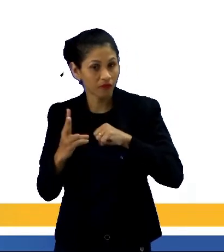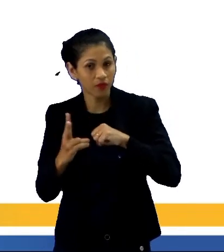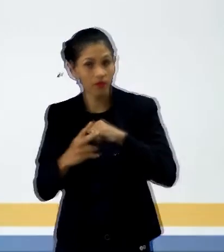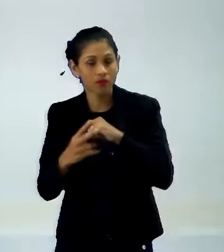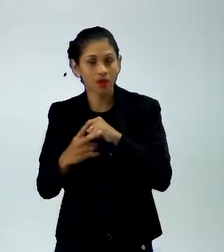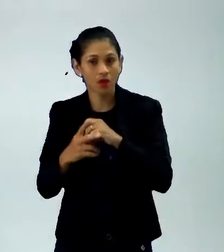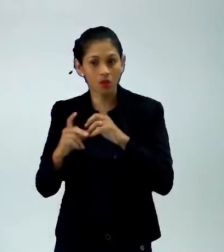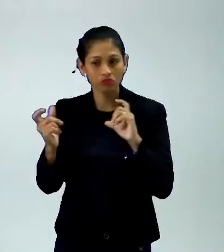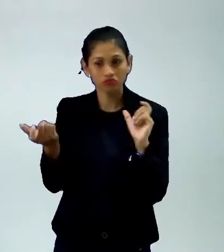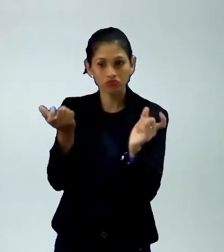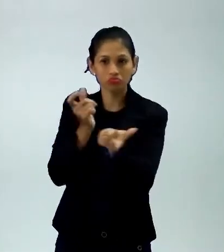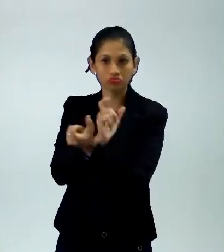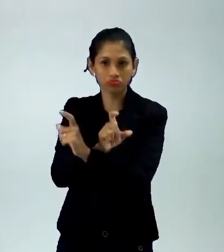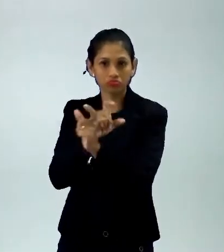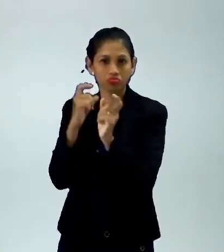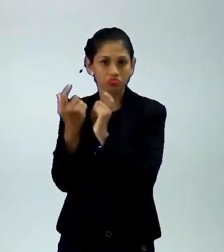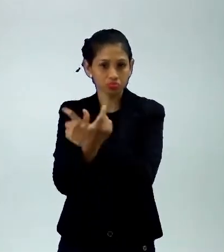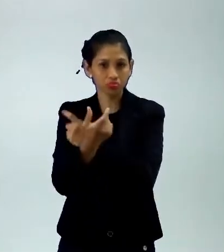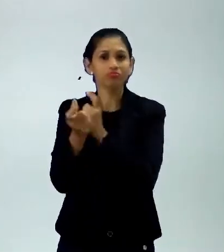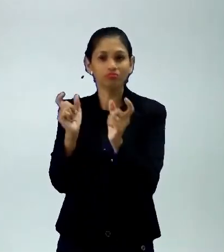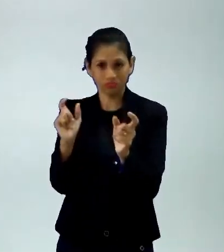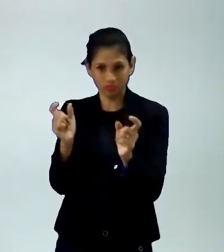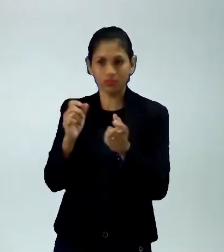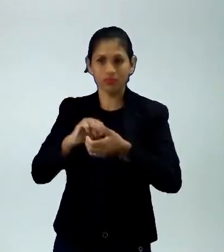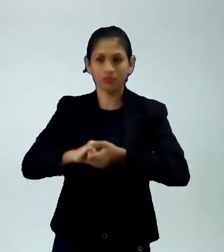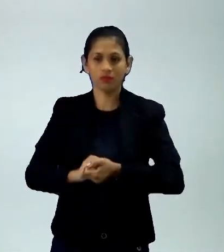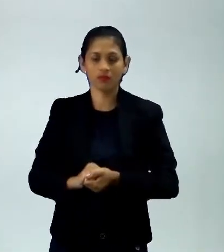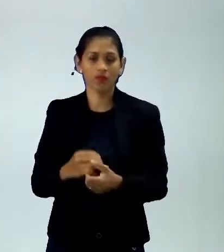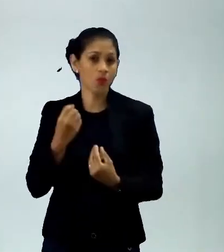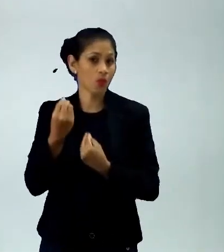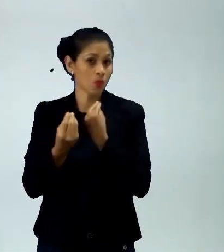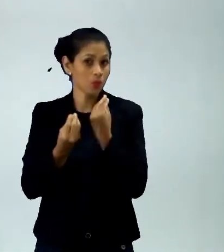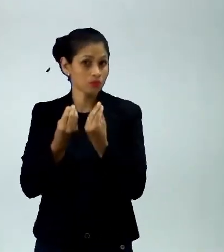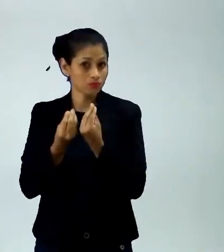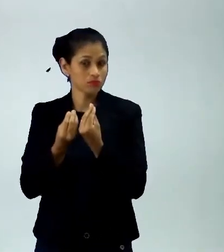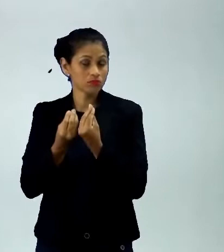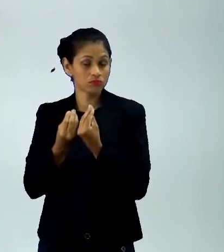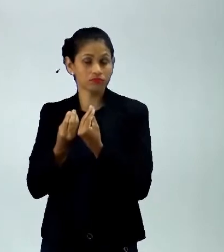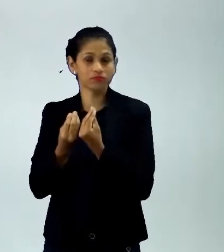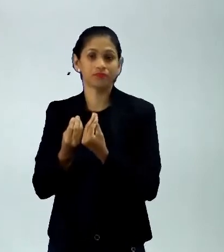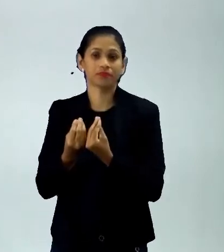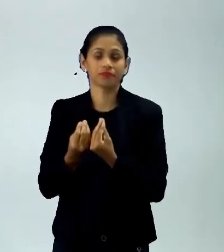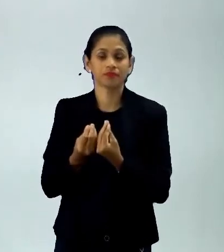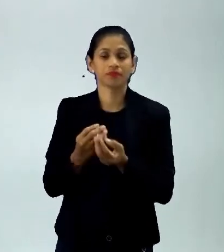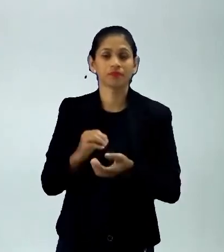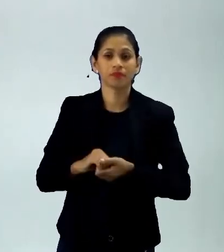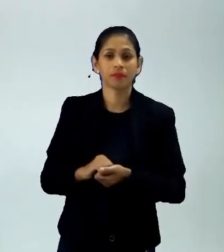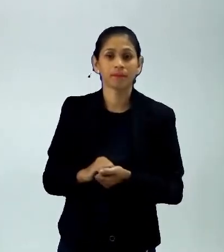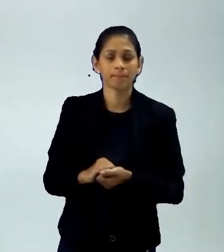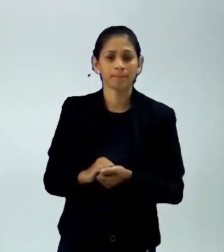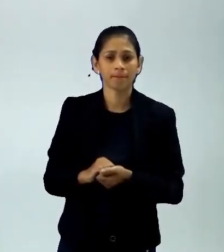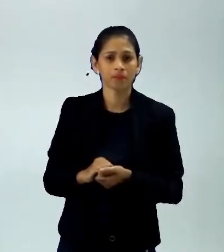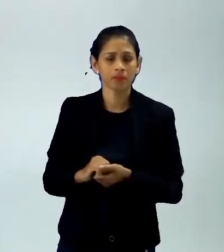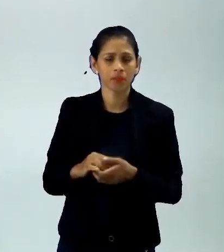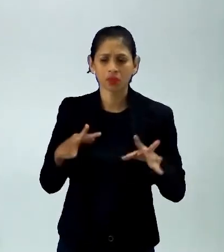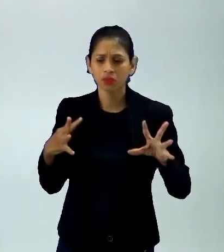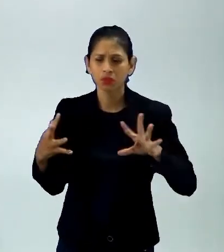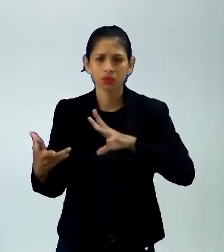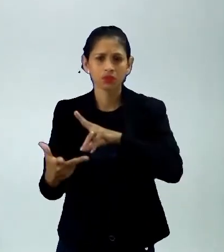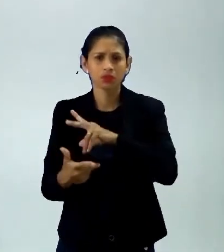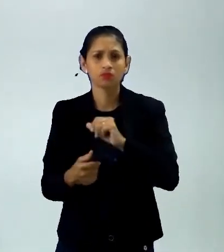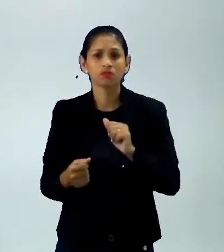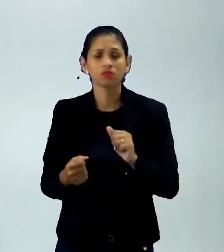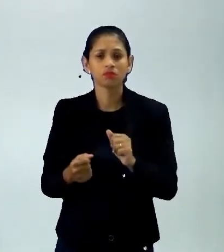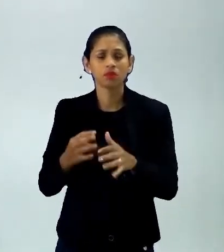É isso mesmo, gente. Olha só, o que nós lemos agora, né, sobre o texto publicitário? Em geral, gente, o